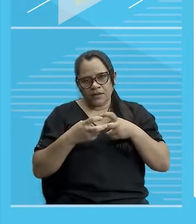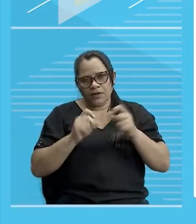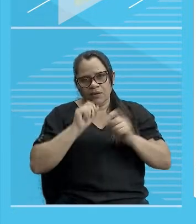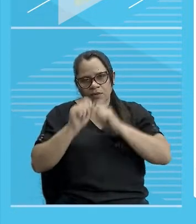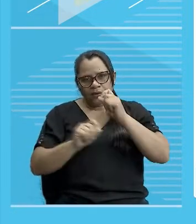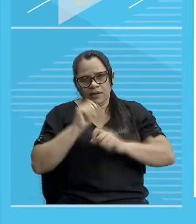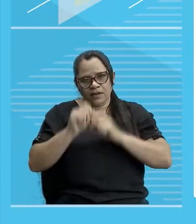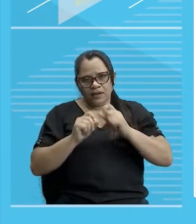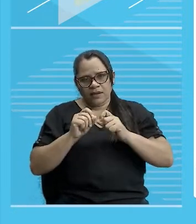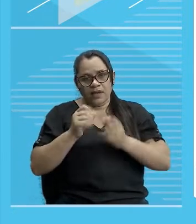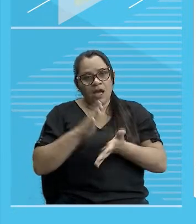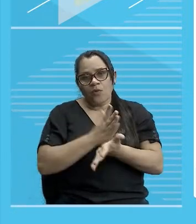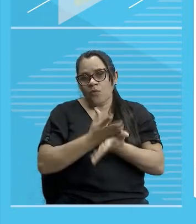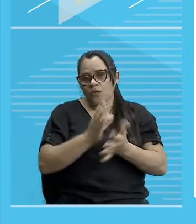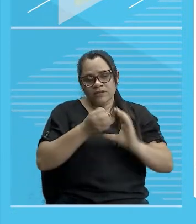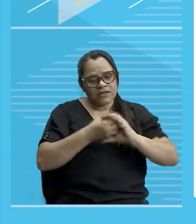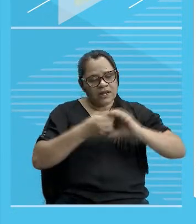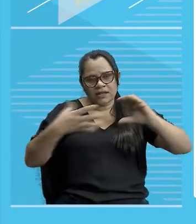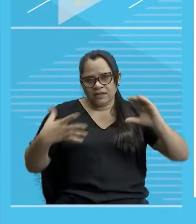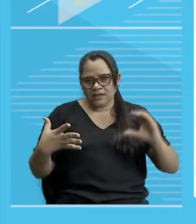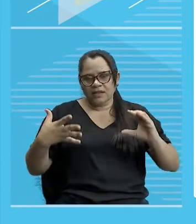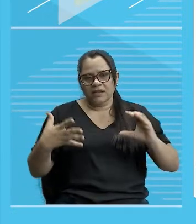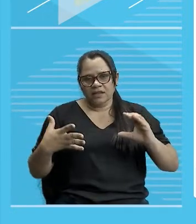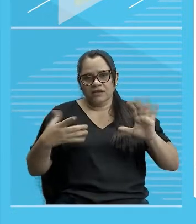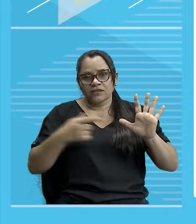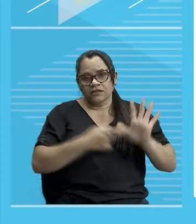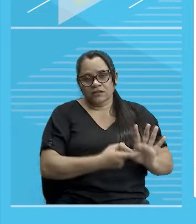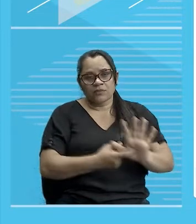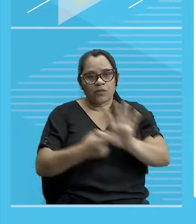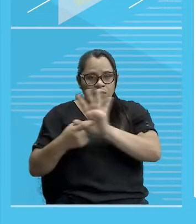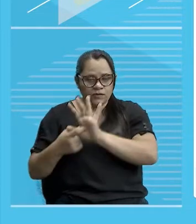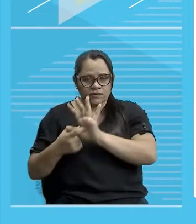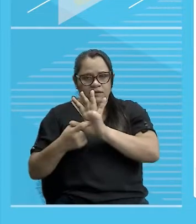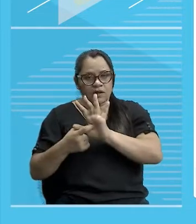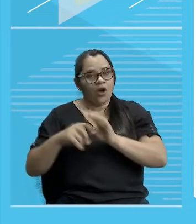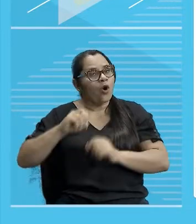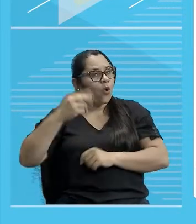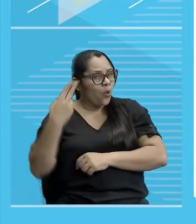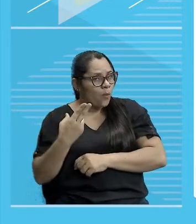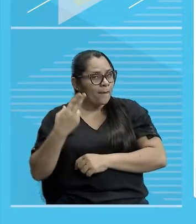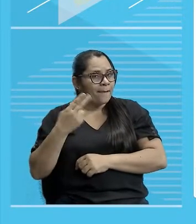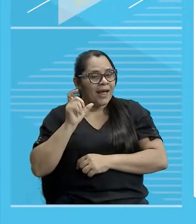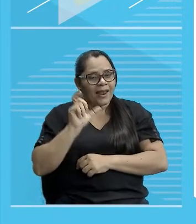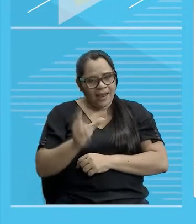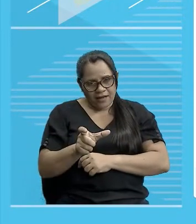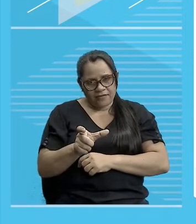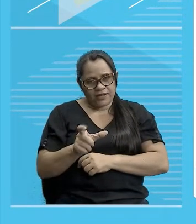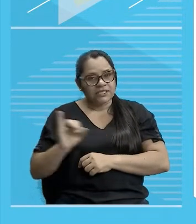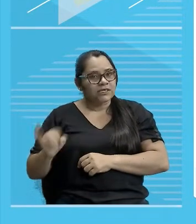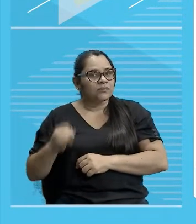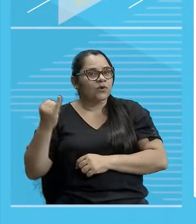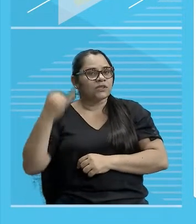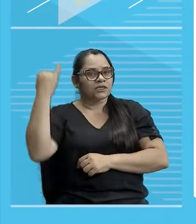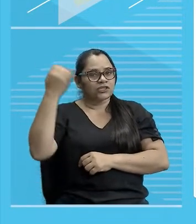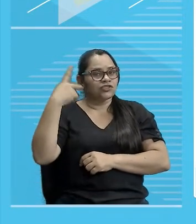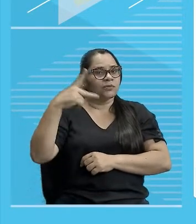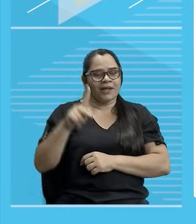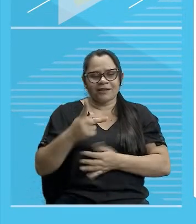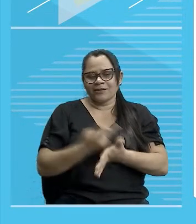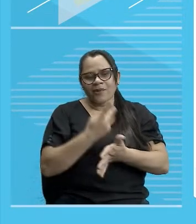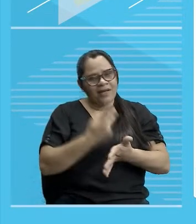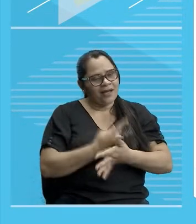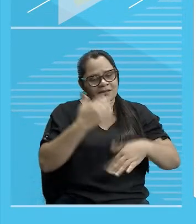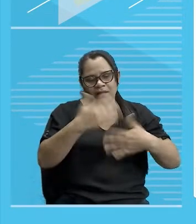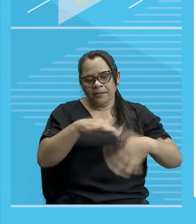algumas características marcantes ou palavras-chaves para a gente não é a prova Então veja